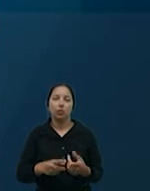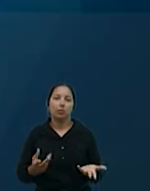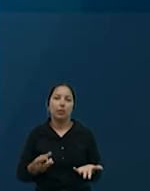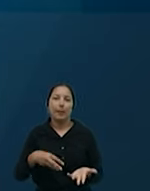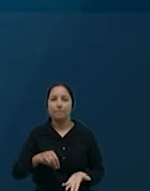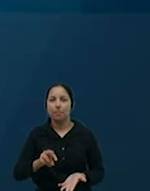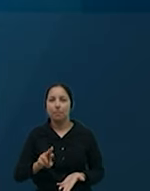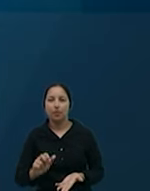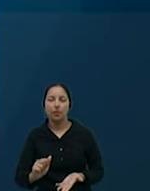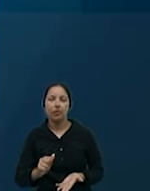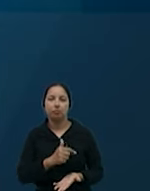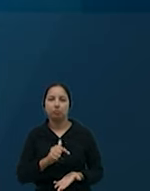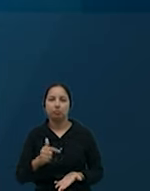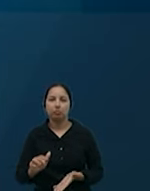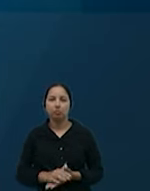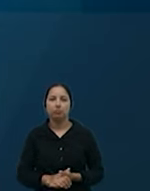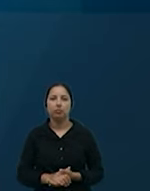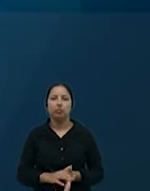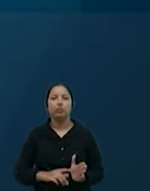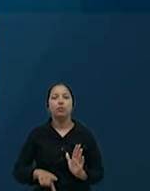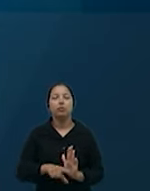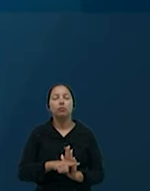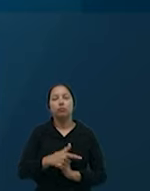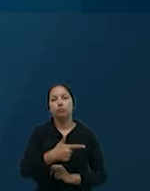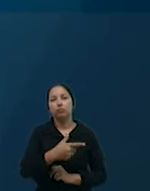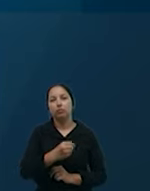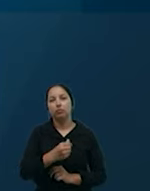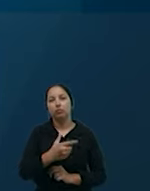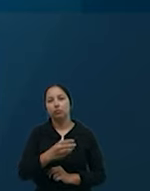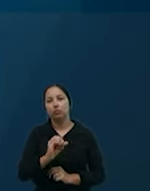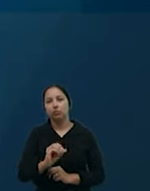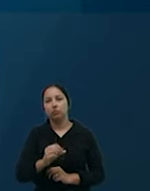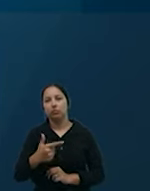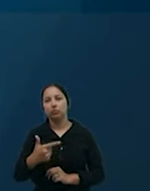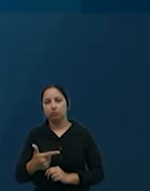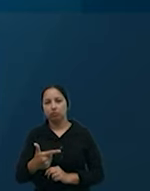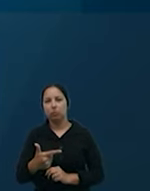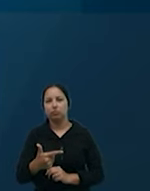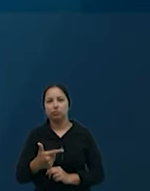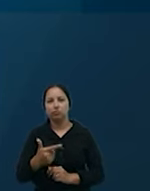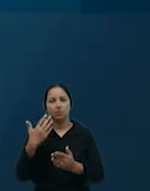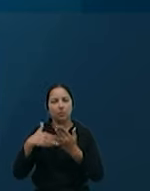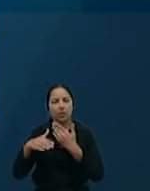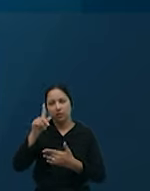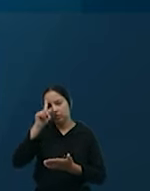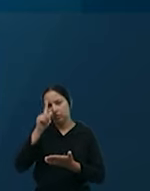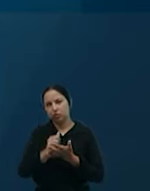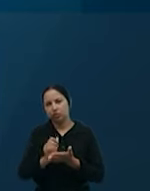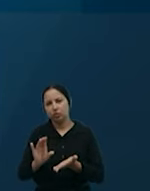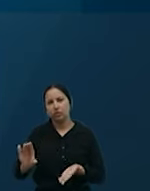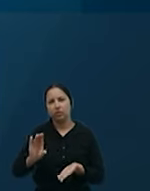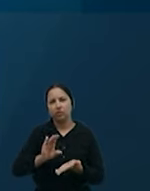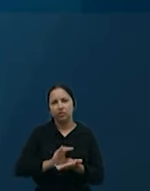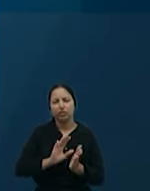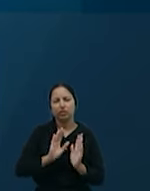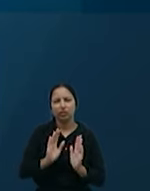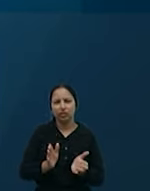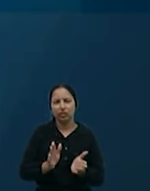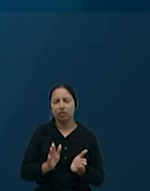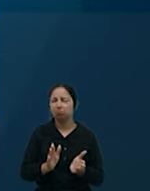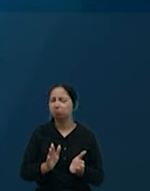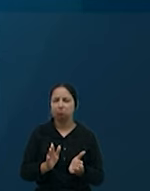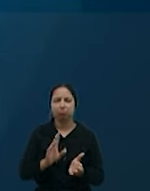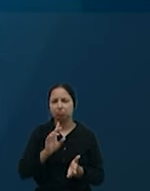de 2002 prevê essa indenização, e a indenização foi concedida através